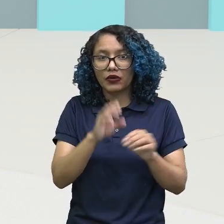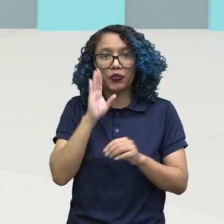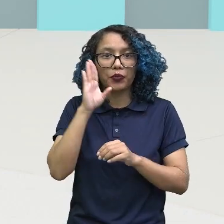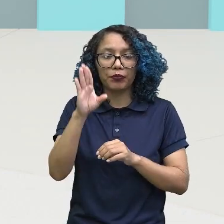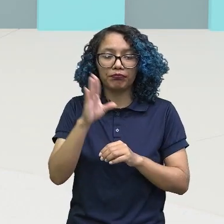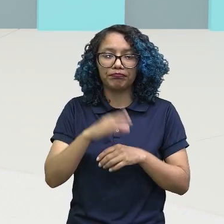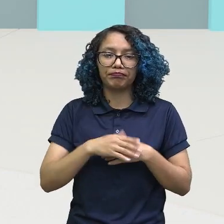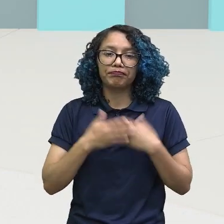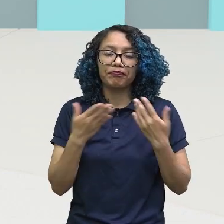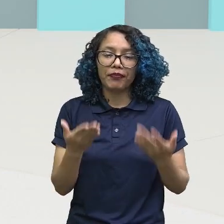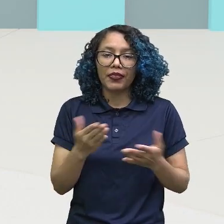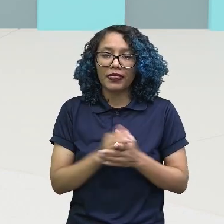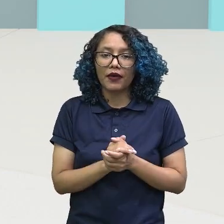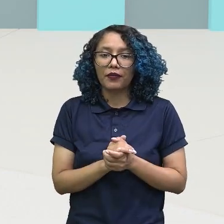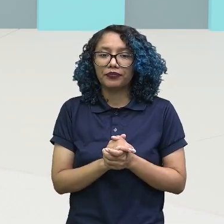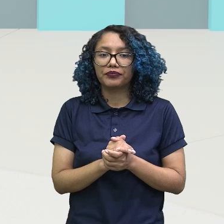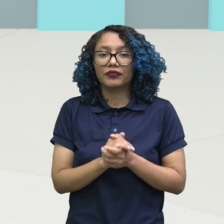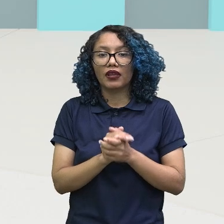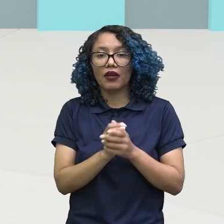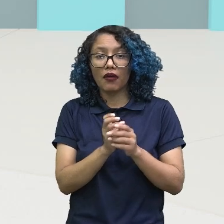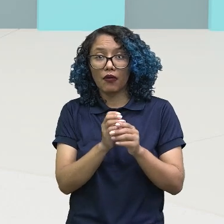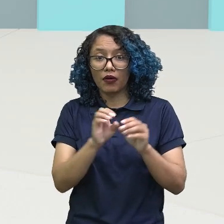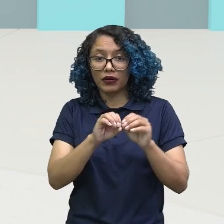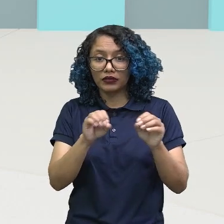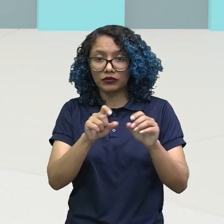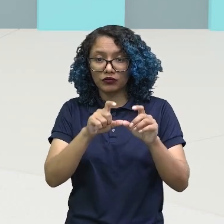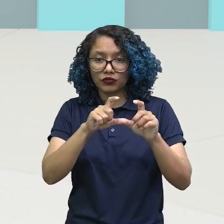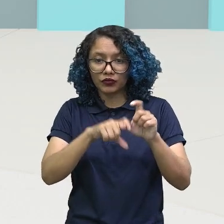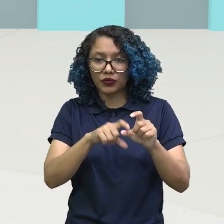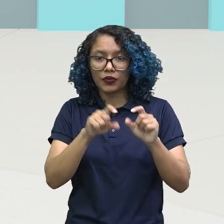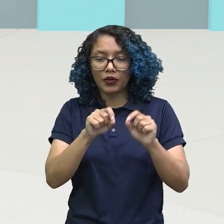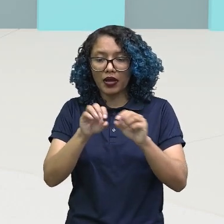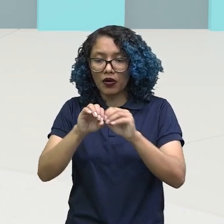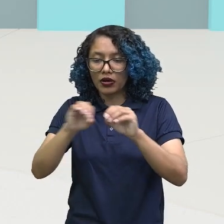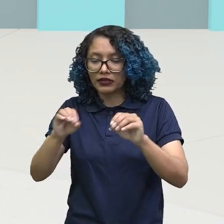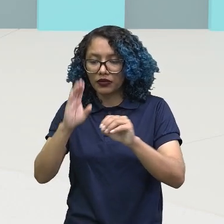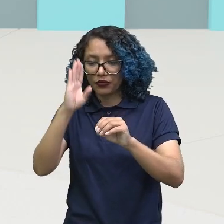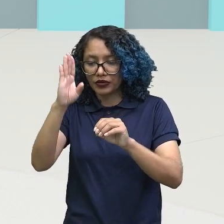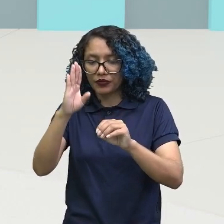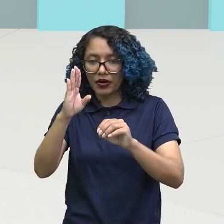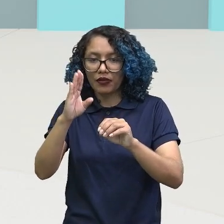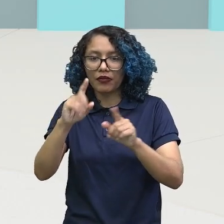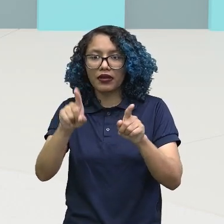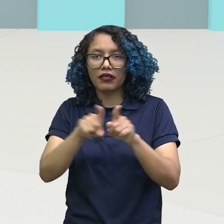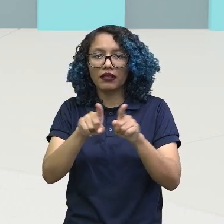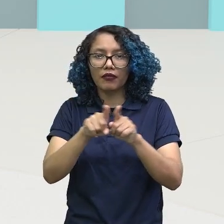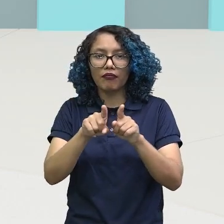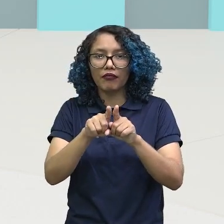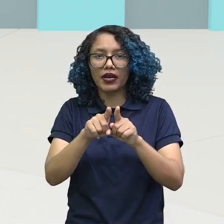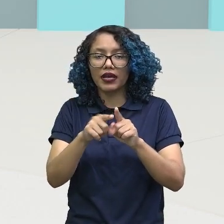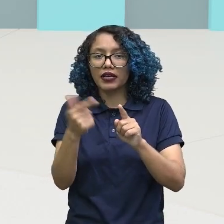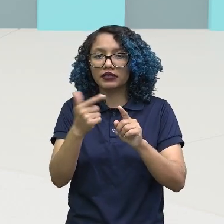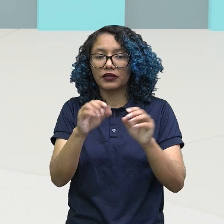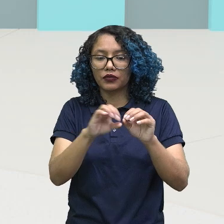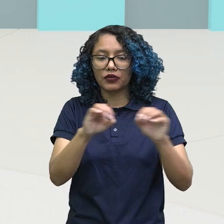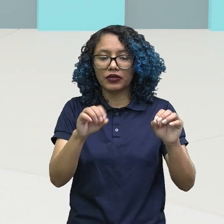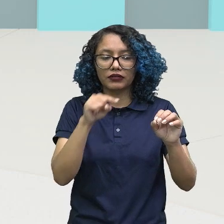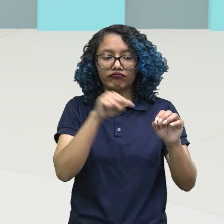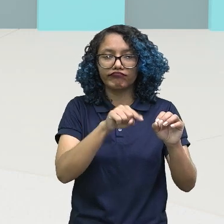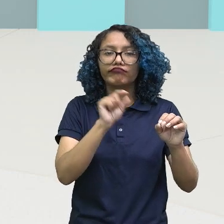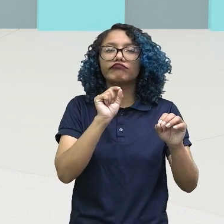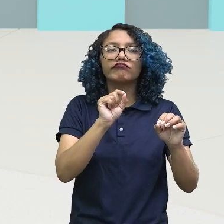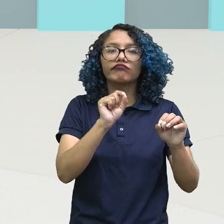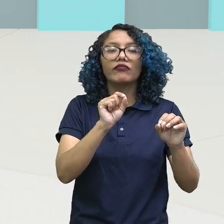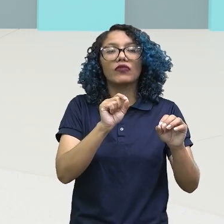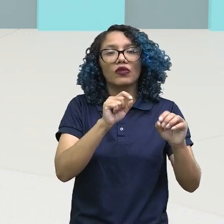orações subordinadas, nós temos a oração principal e, na sequência, nós temos a segunda oração, que justamente